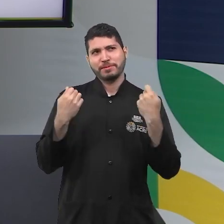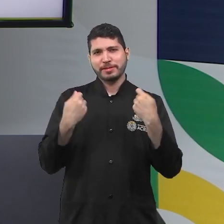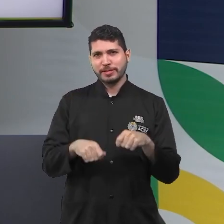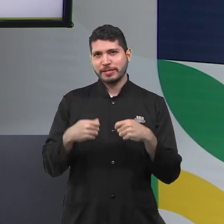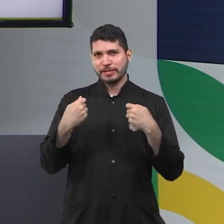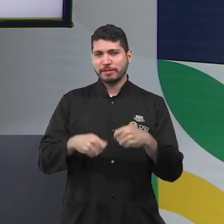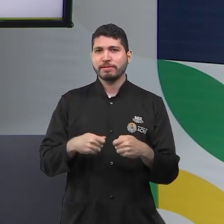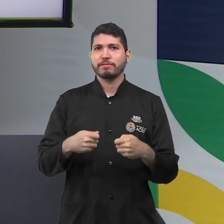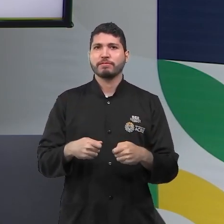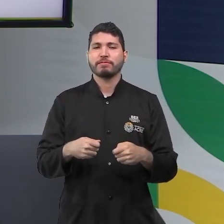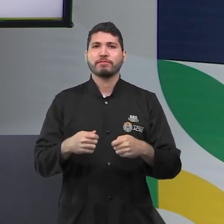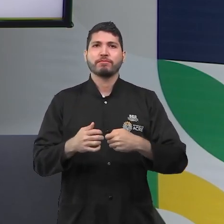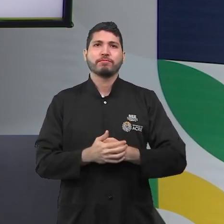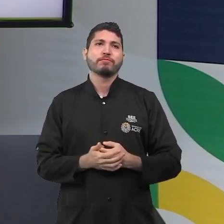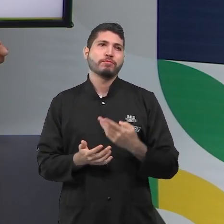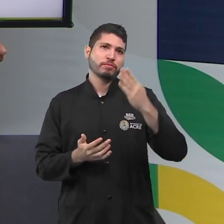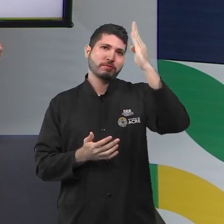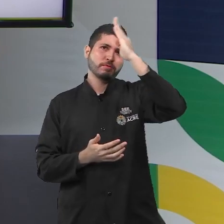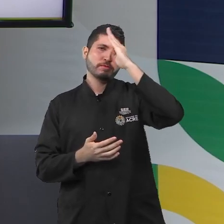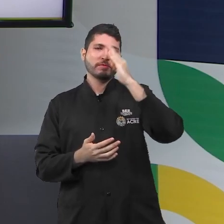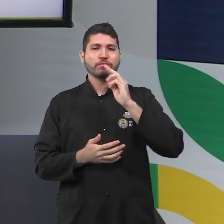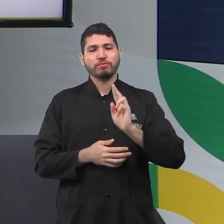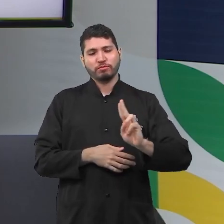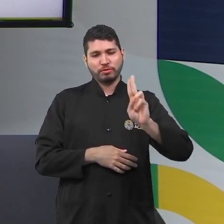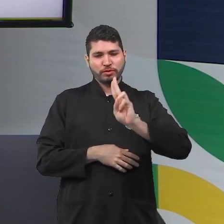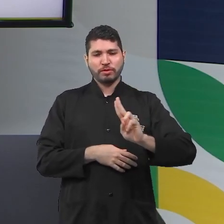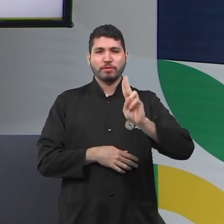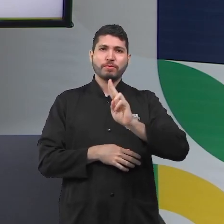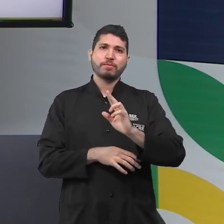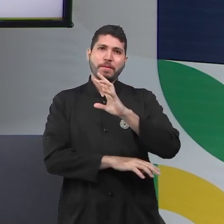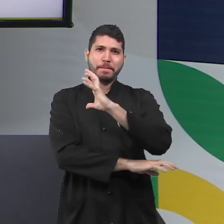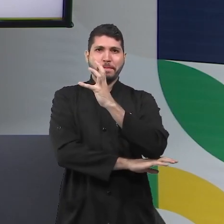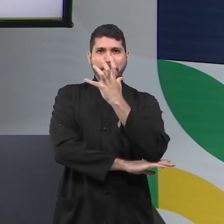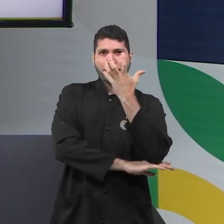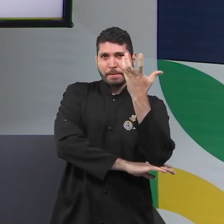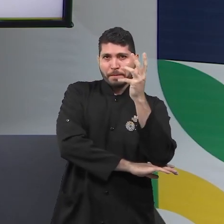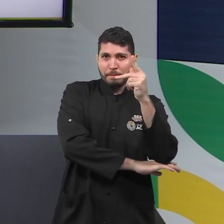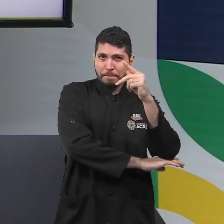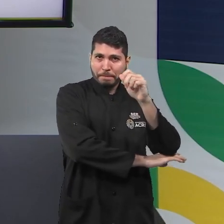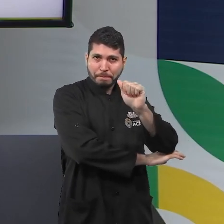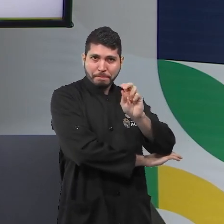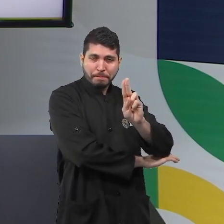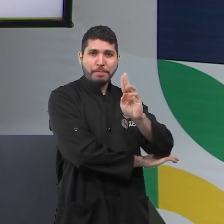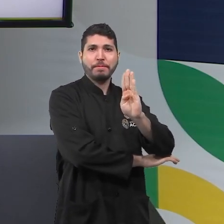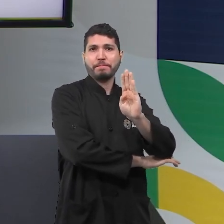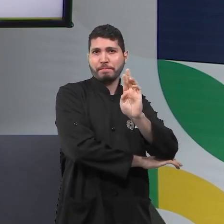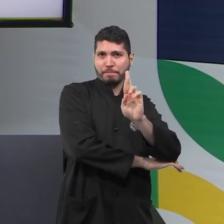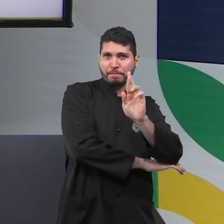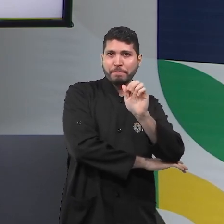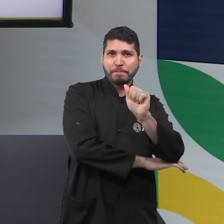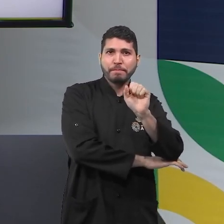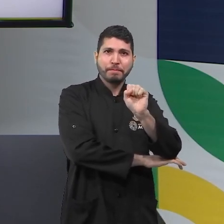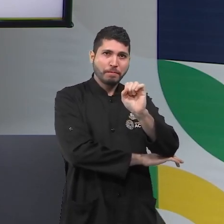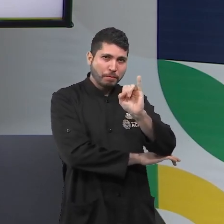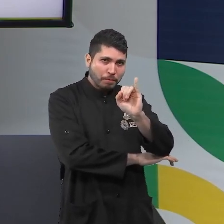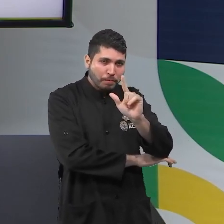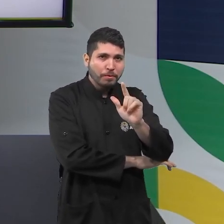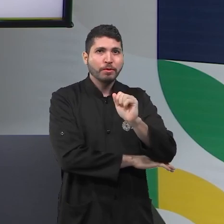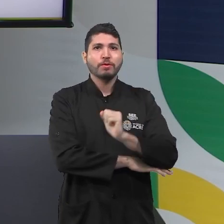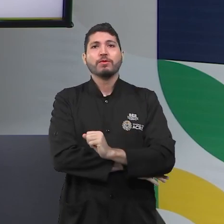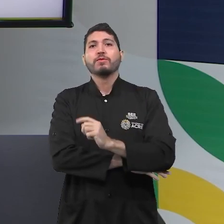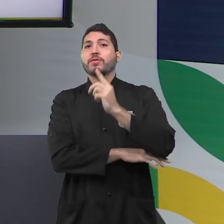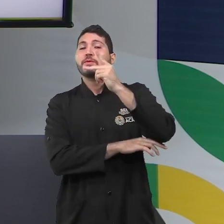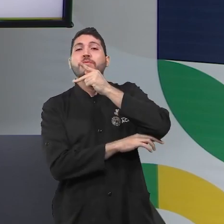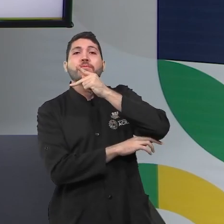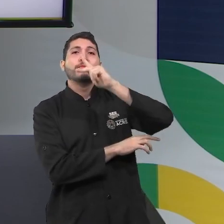do Brasil, o pau-brasil. No caso do Peru, precisava fazer a extração de ouro e